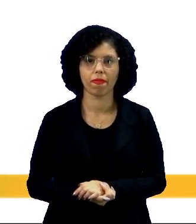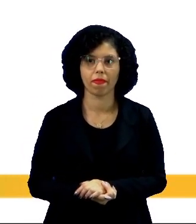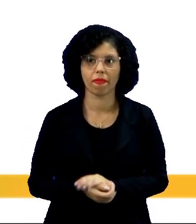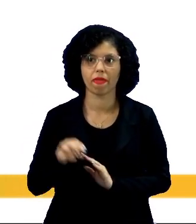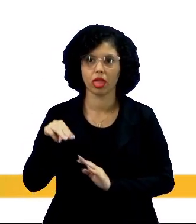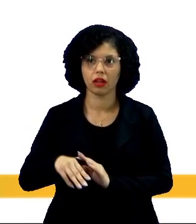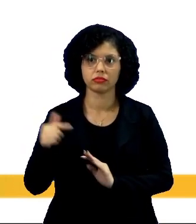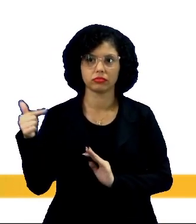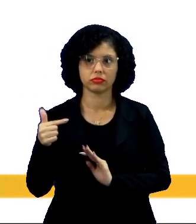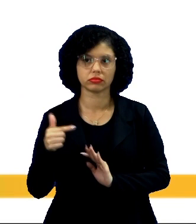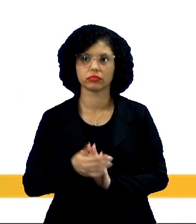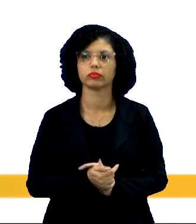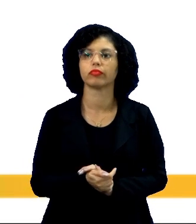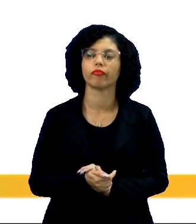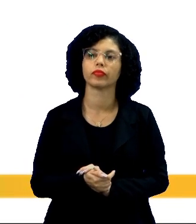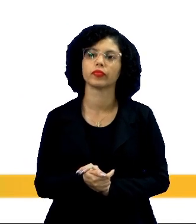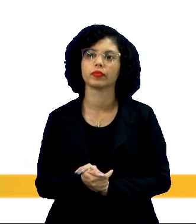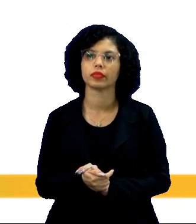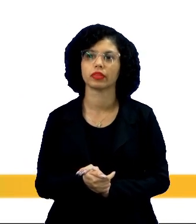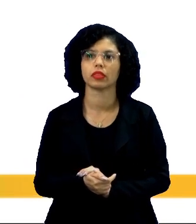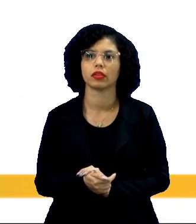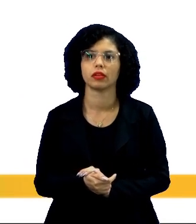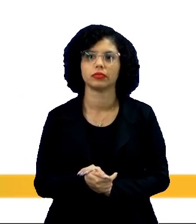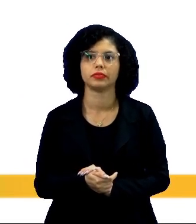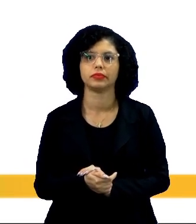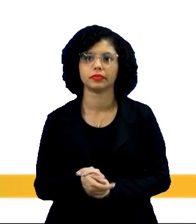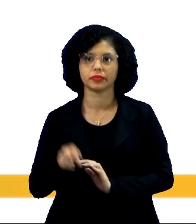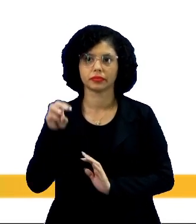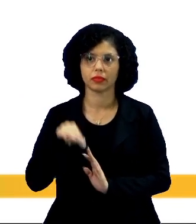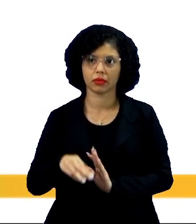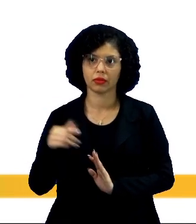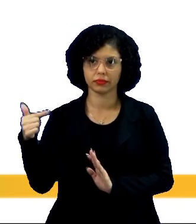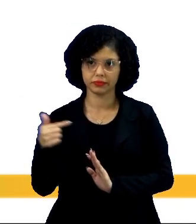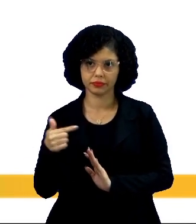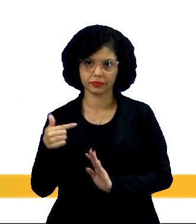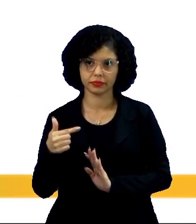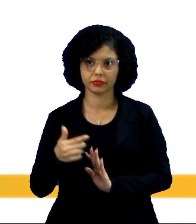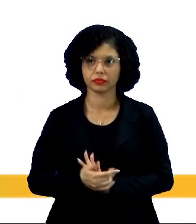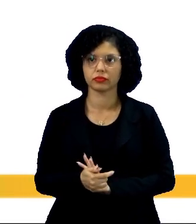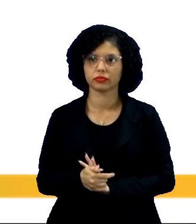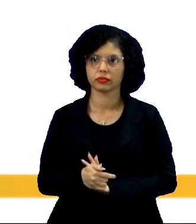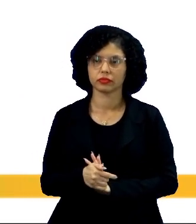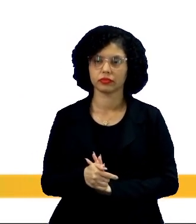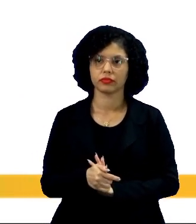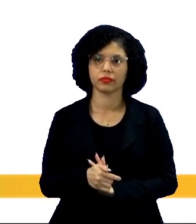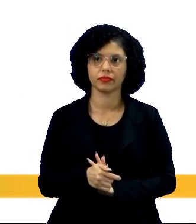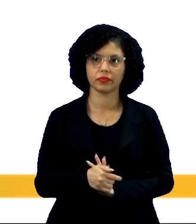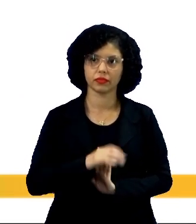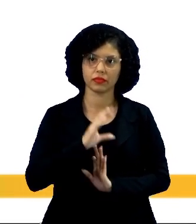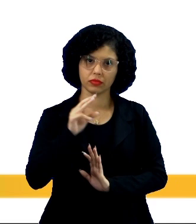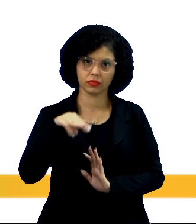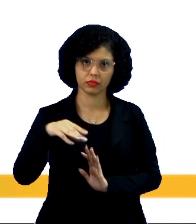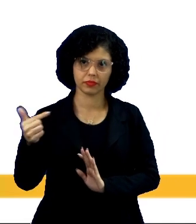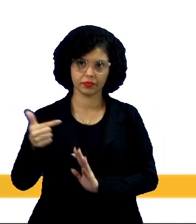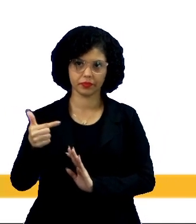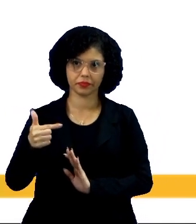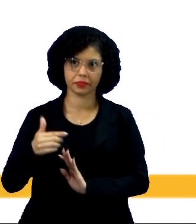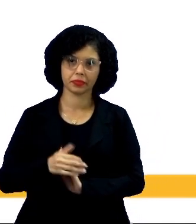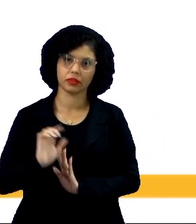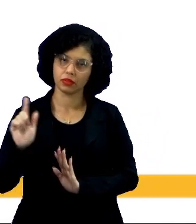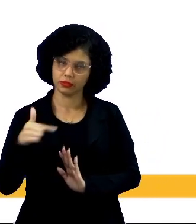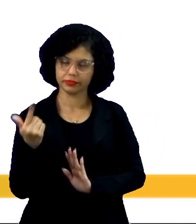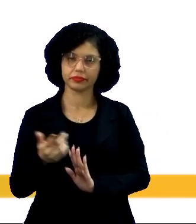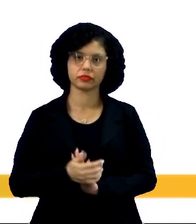quadrado. A unidade da medida de área é metros quadrados, ou centímetros quadrados,